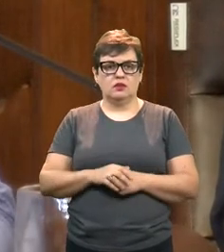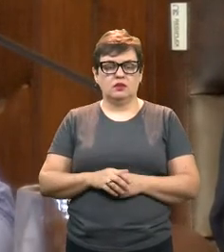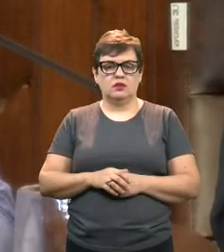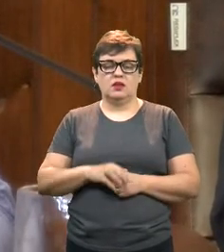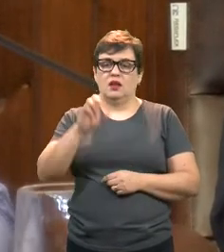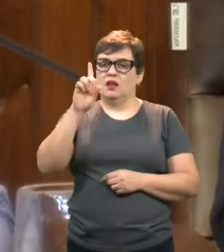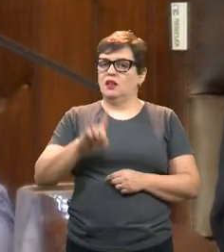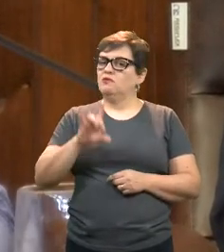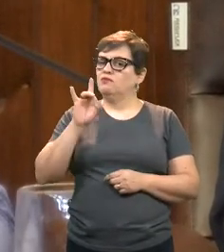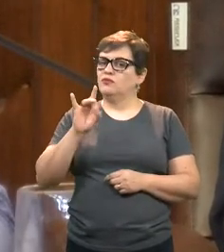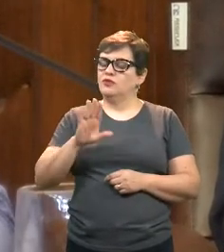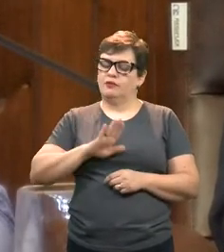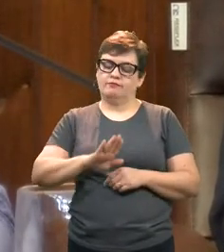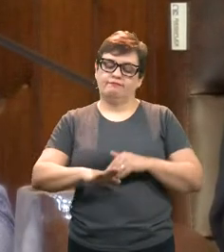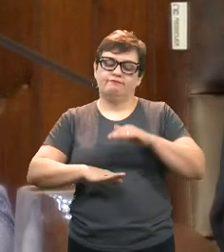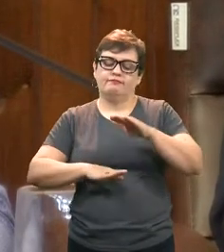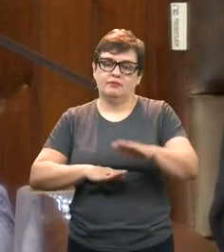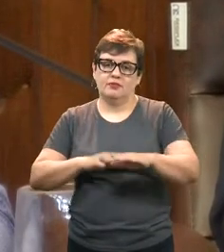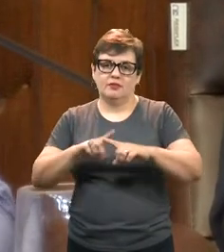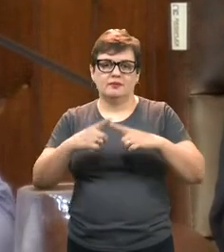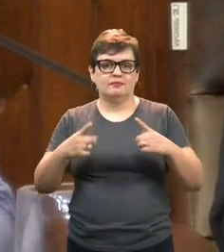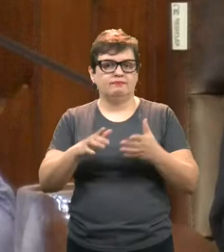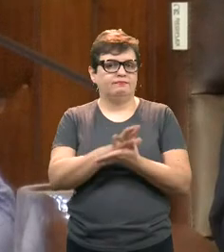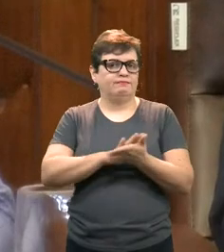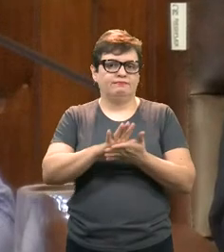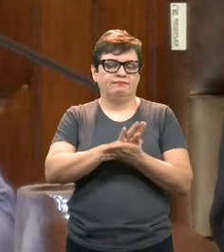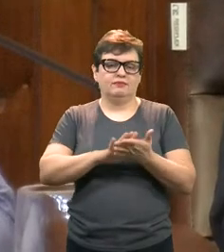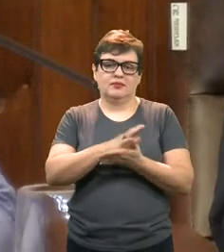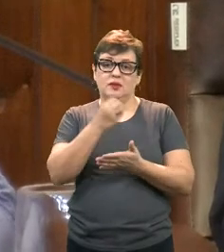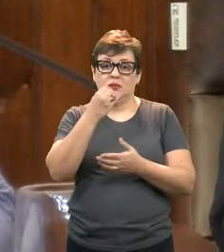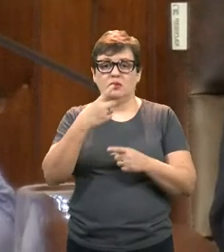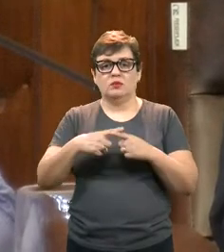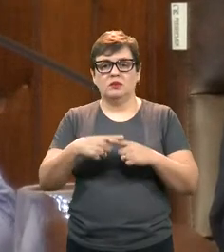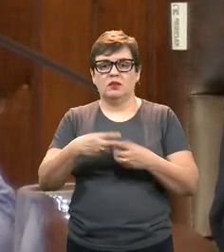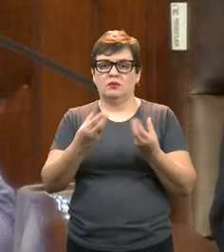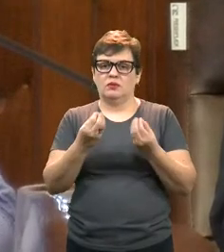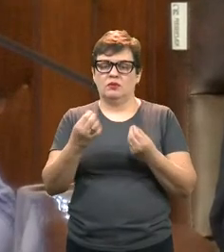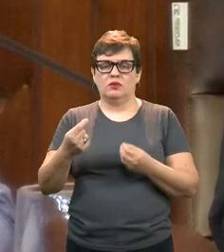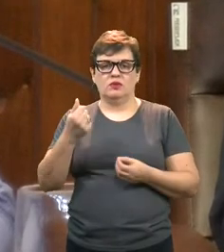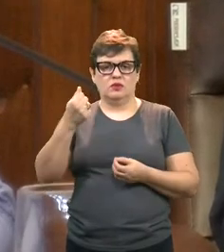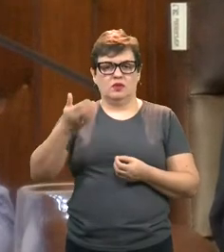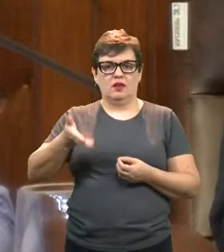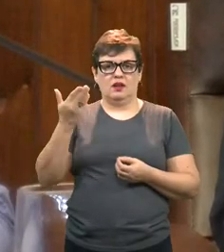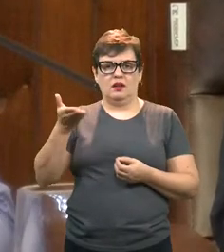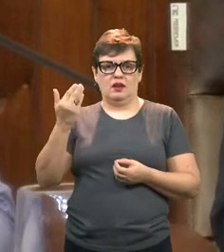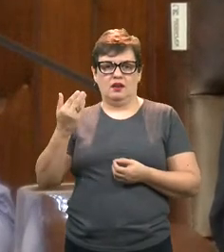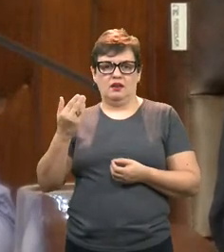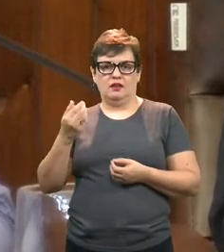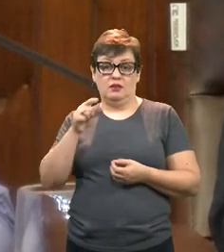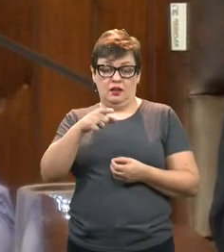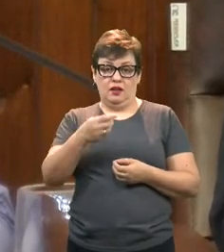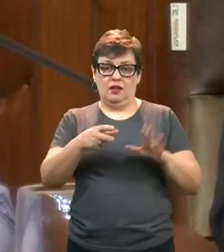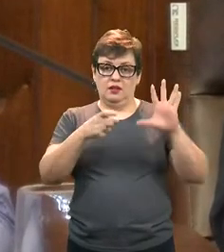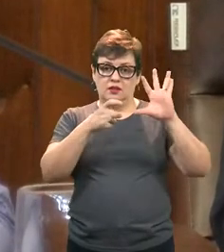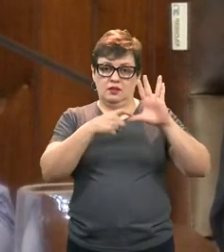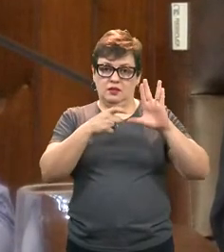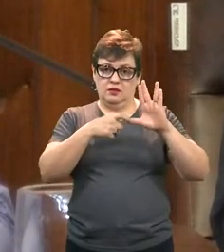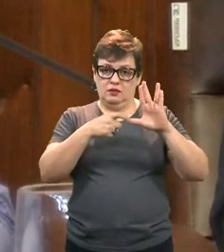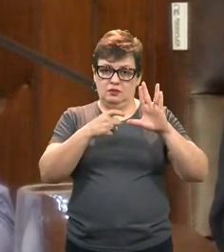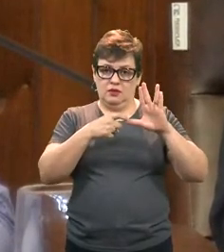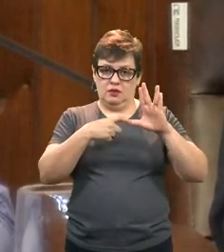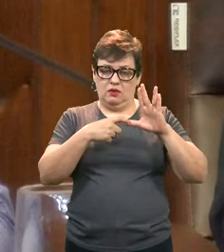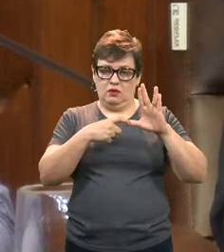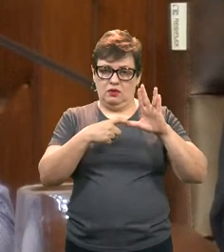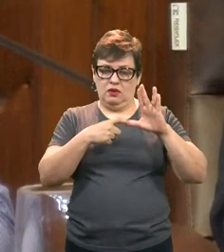num passo simbólico, mas nada efetivo. A maconha medicinal continuará pouco acessível à